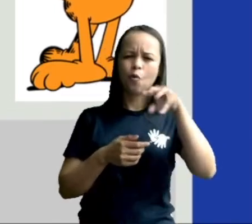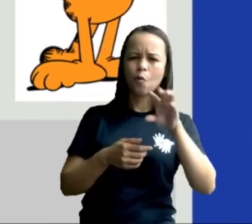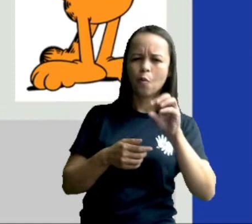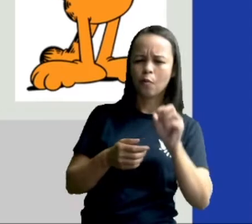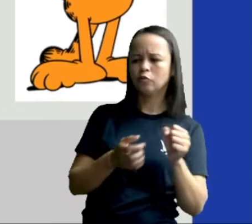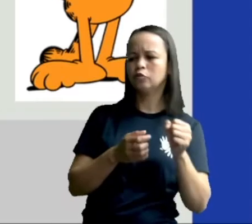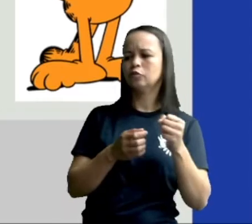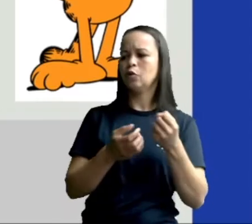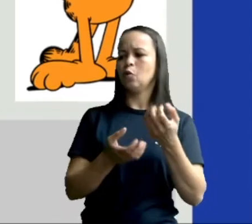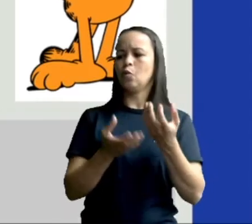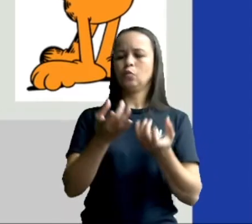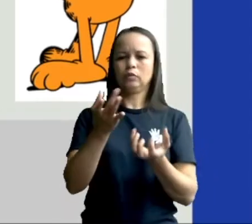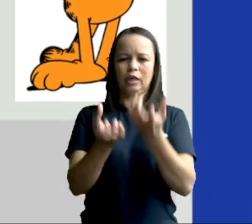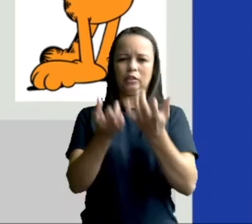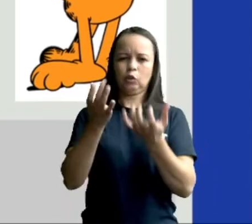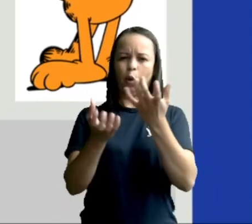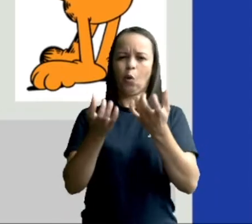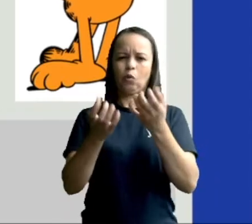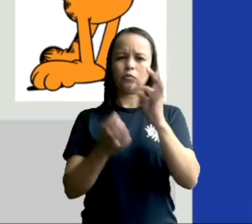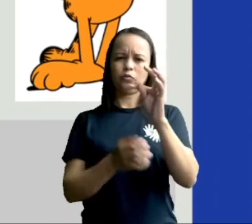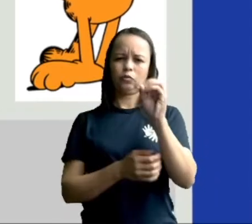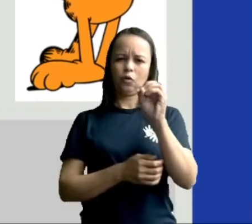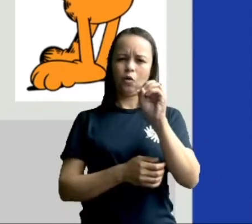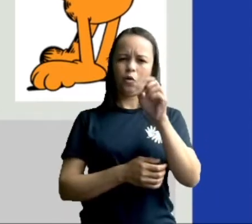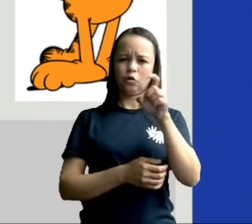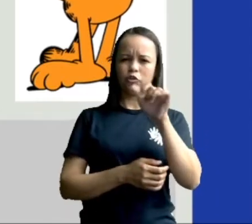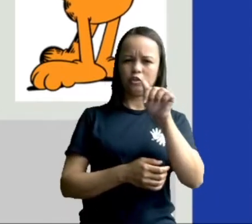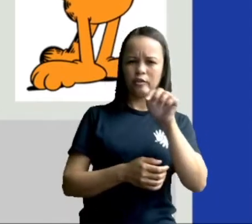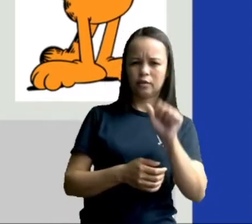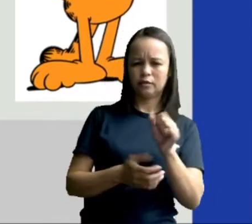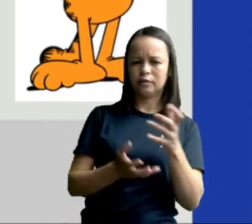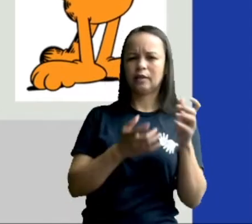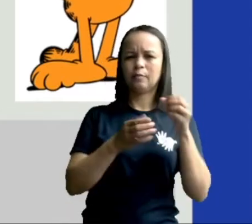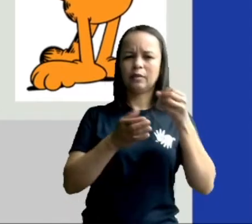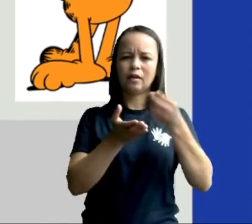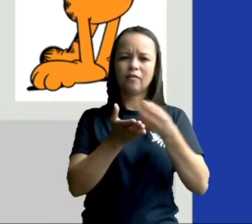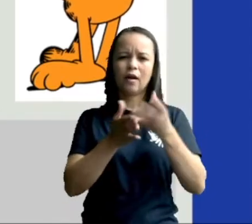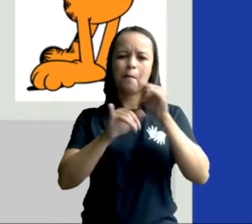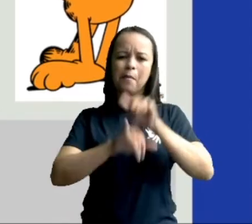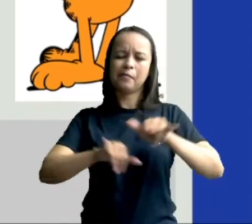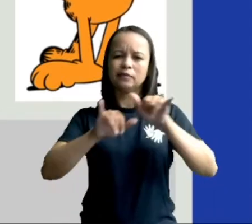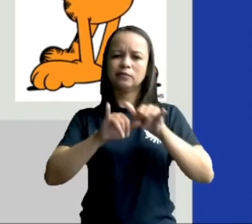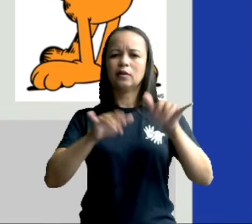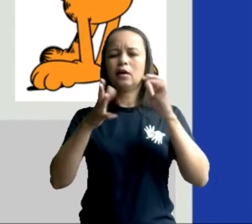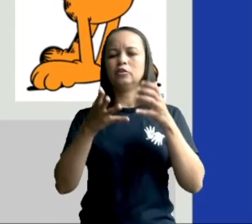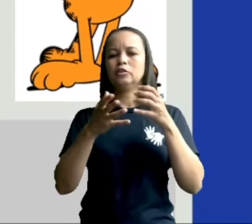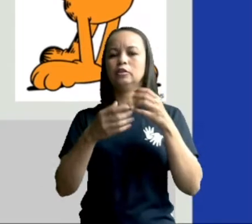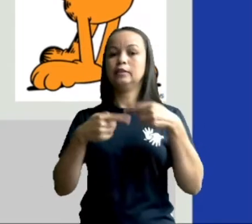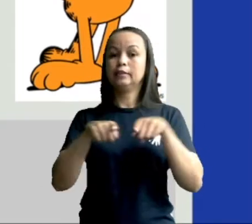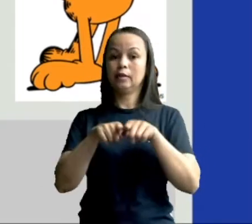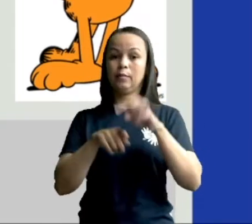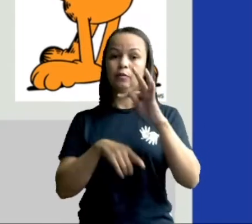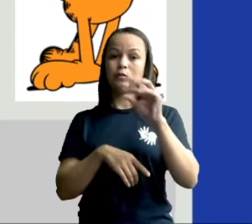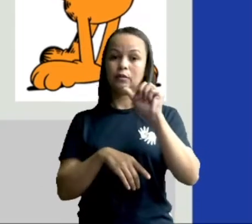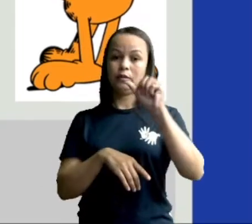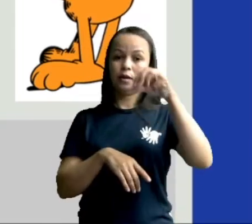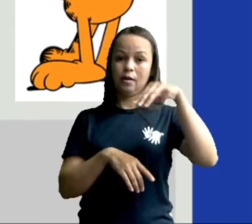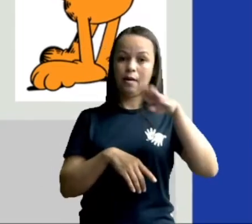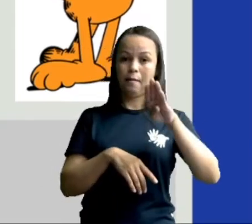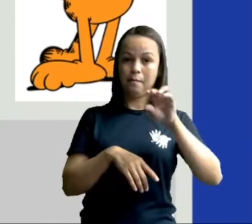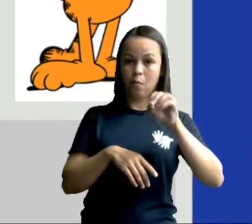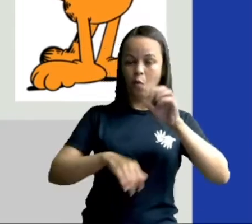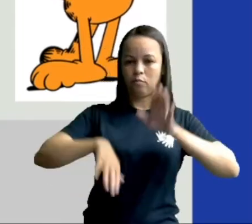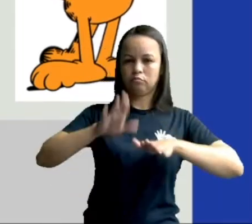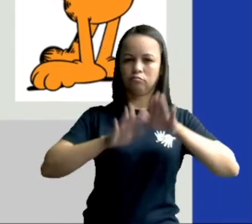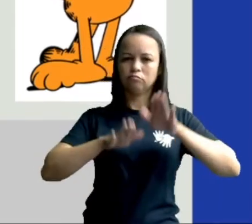de tochas, que passava uma mensagem, o telégrafo de tambor, né, porque anunciavam a chegada de alguma